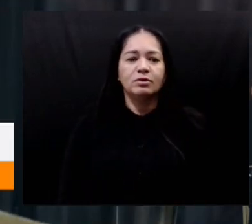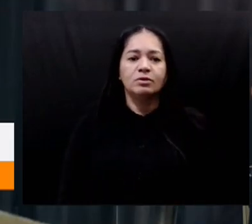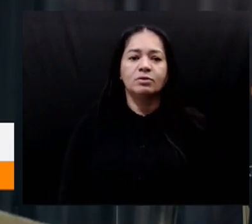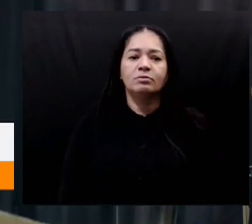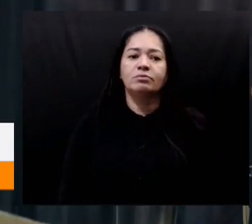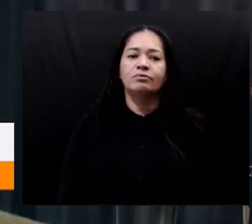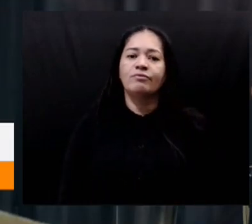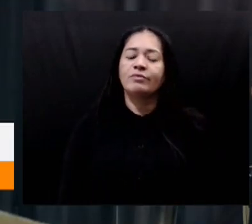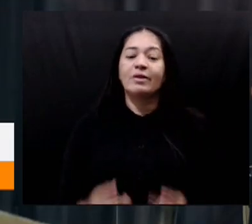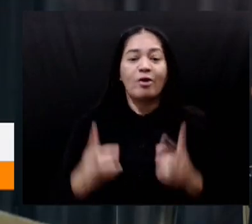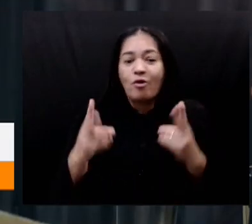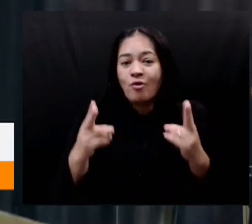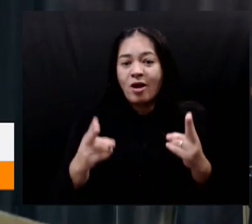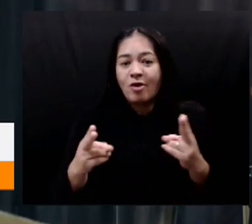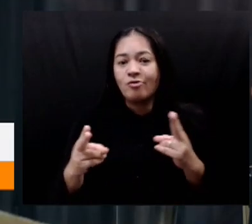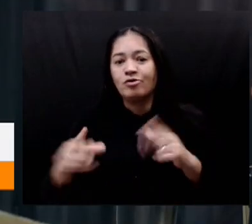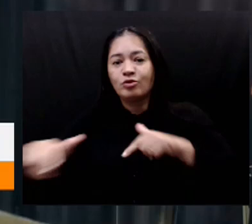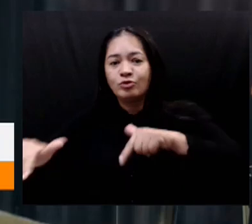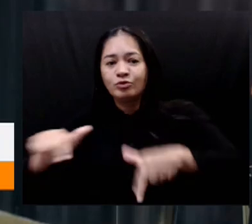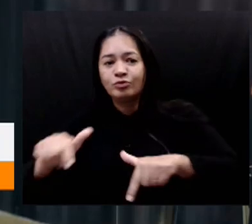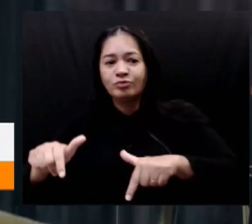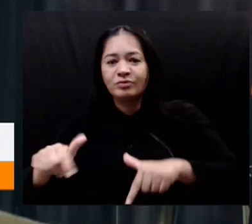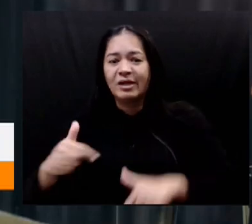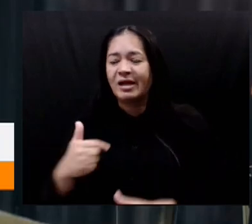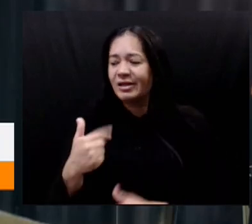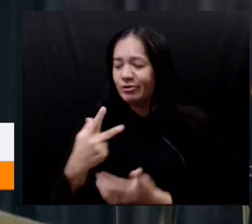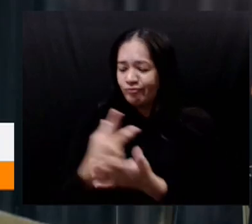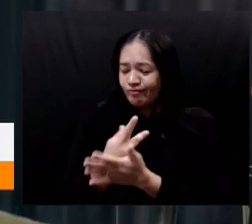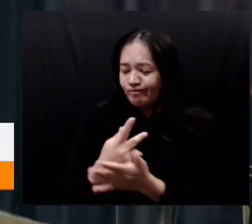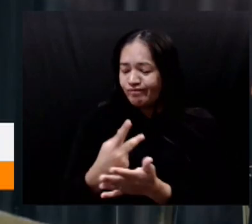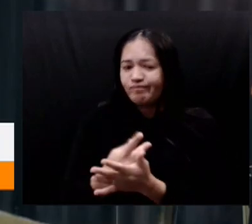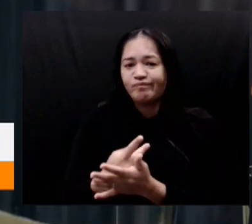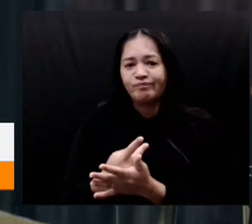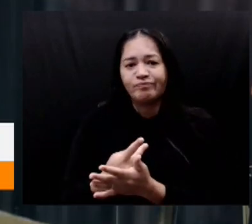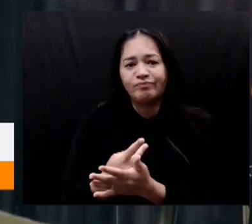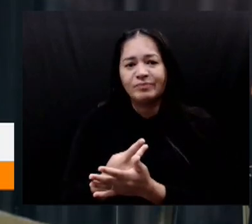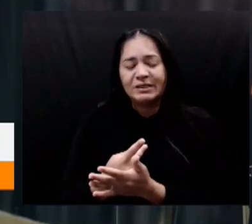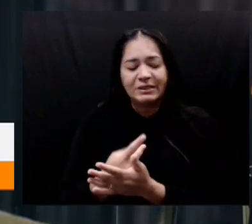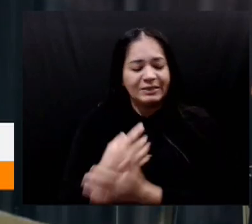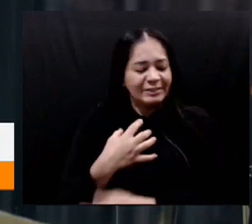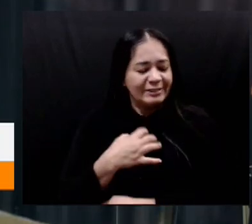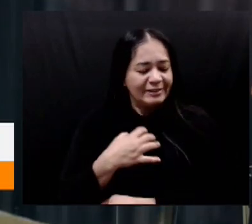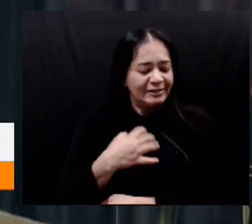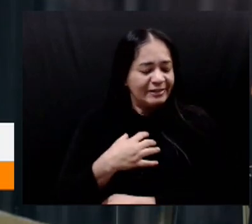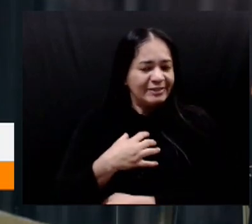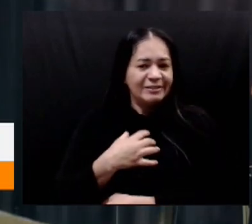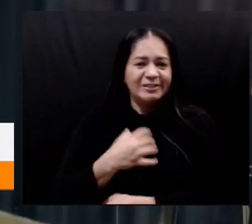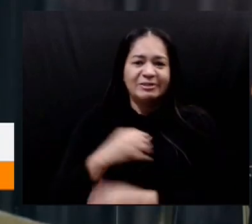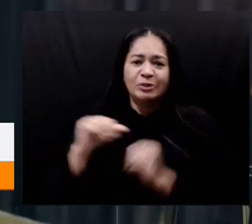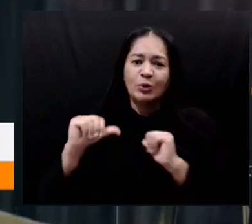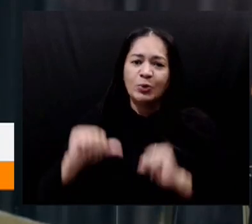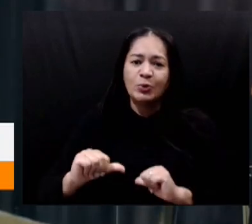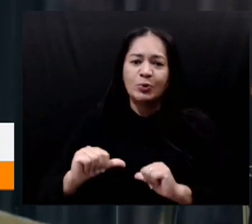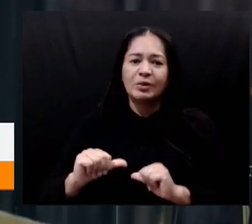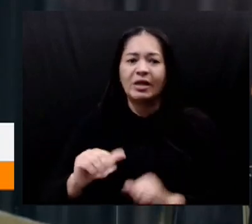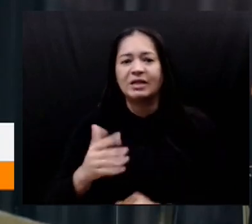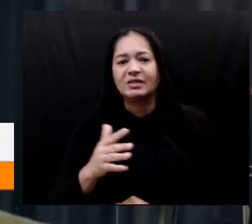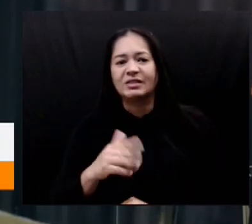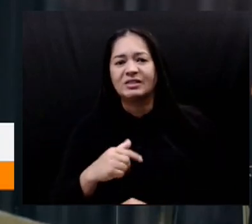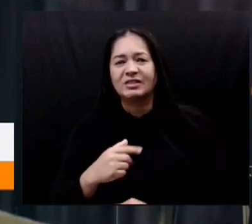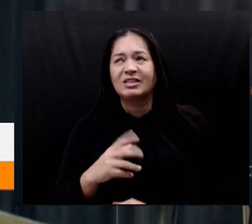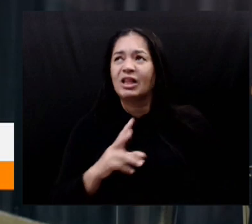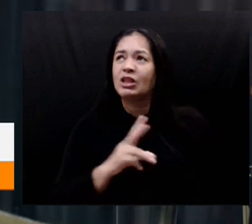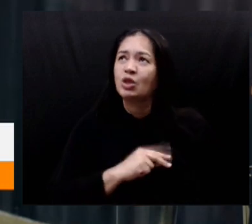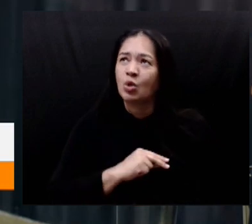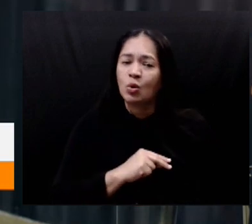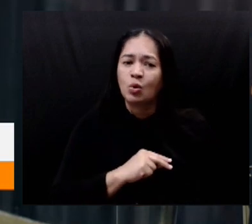no trabalho: "Ah, eu não fui bem, não me senti", às vezes a gente sai da sessão e fala: "Nossa, eu